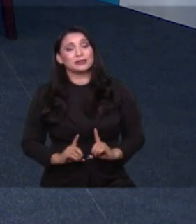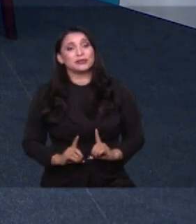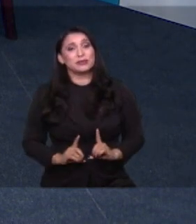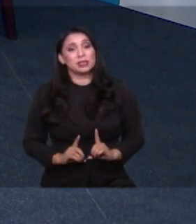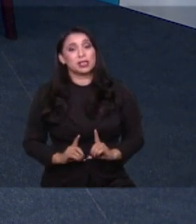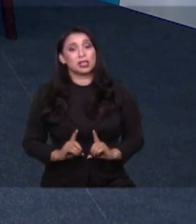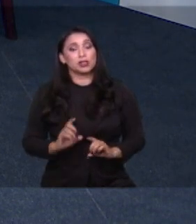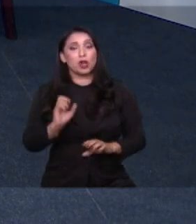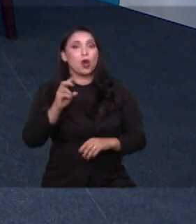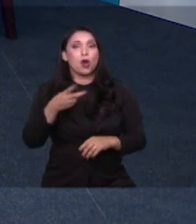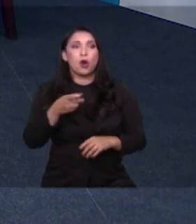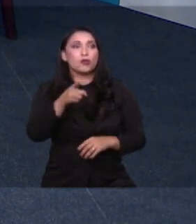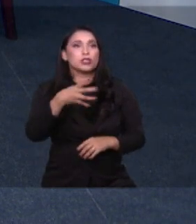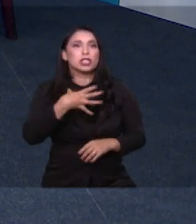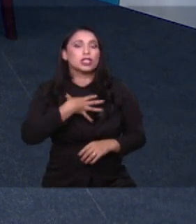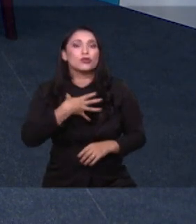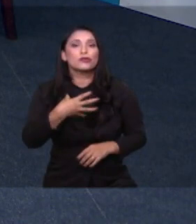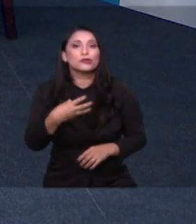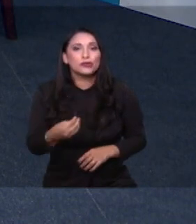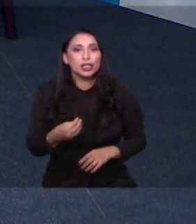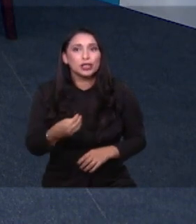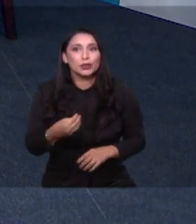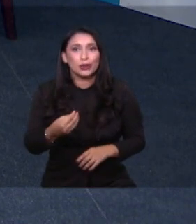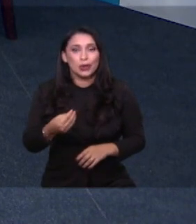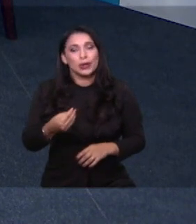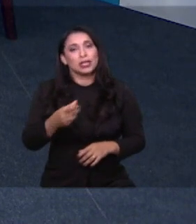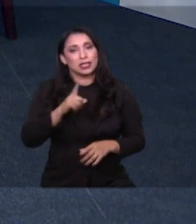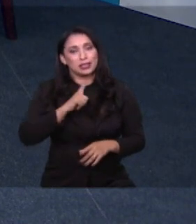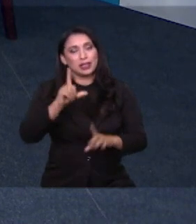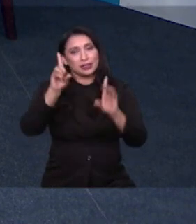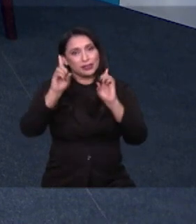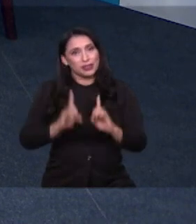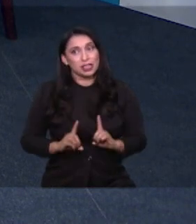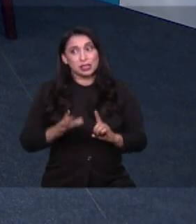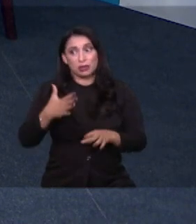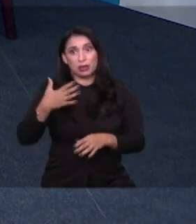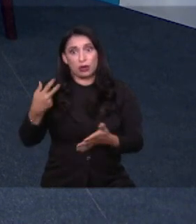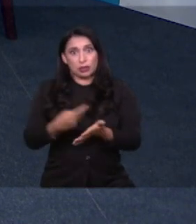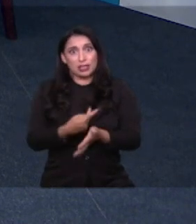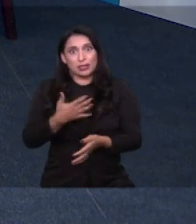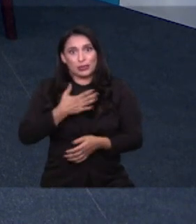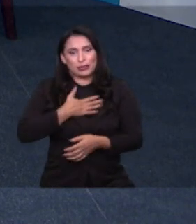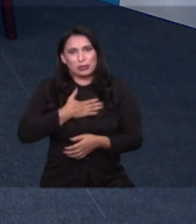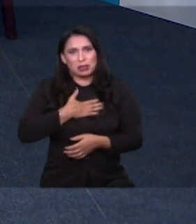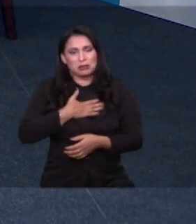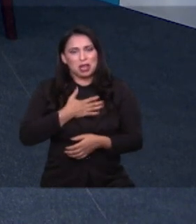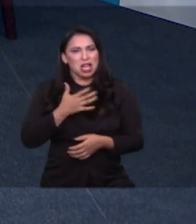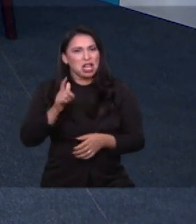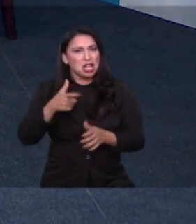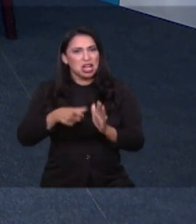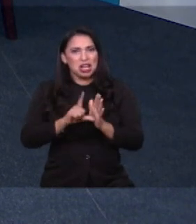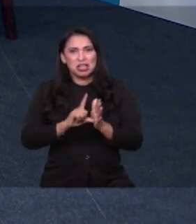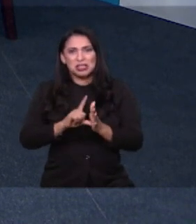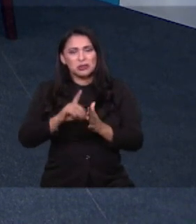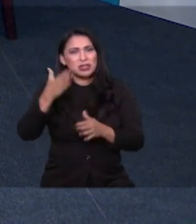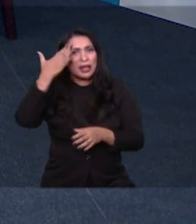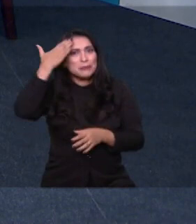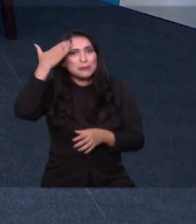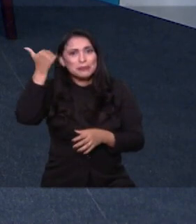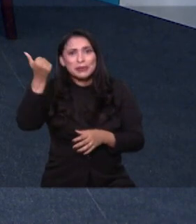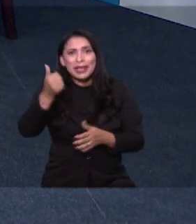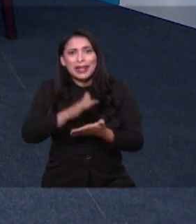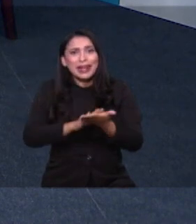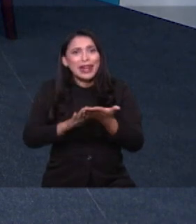você recebe um filho com deficiência, como foi o meu caso. Então, até então, eu não sabia nada do mundo da deficiência,